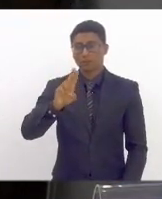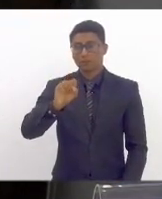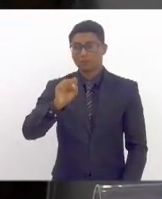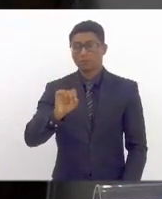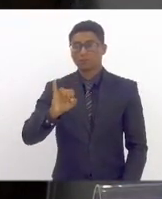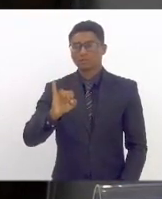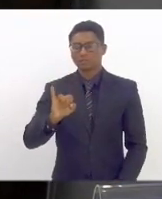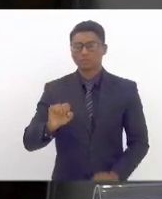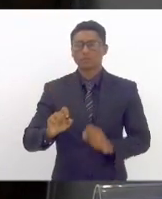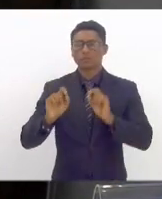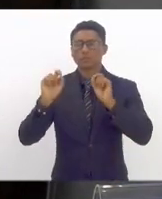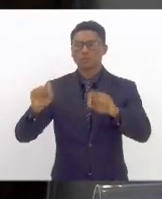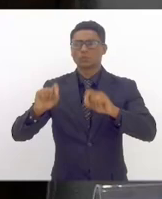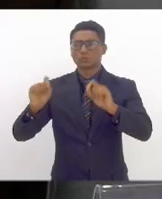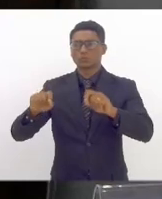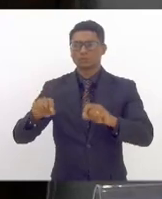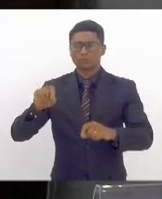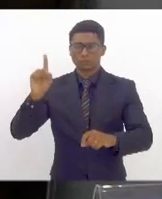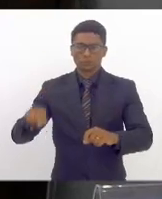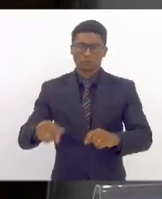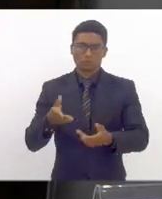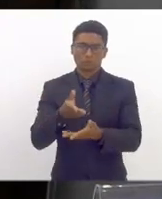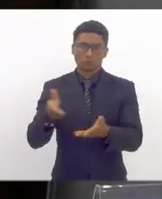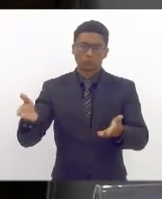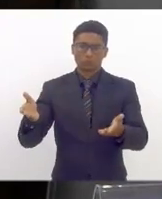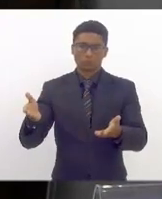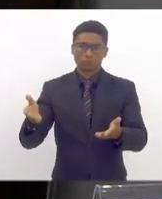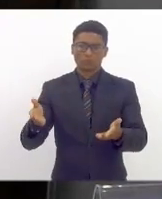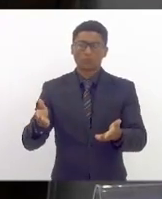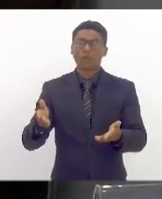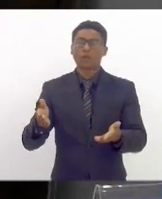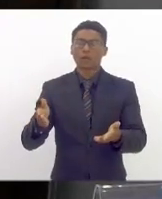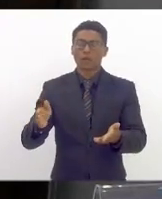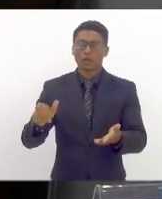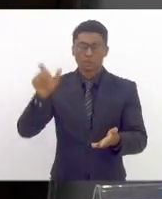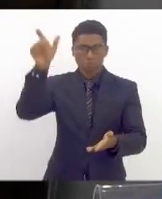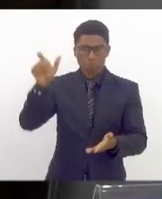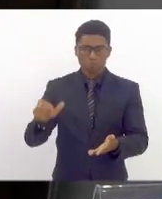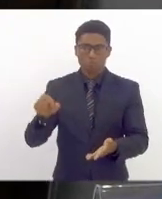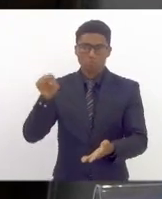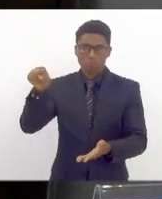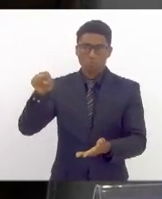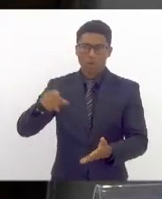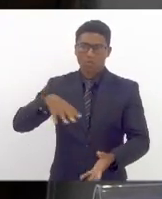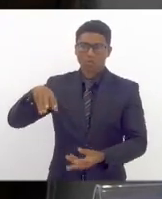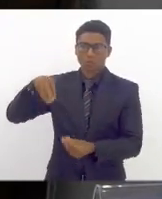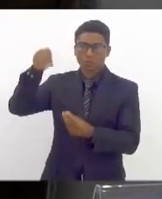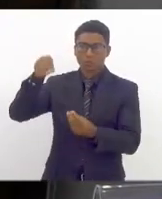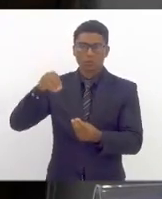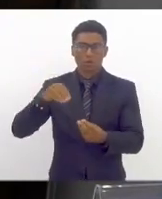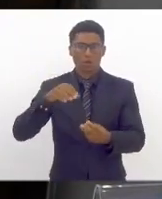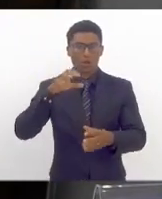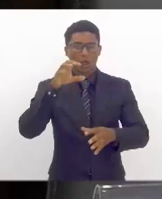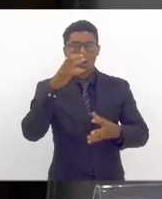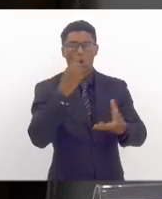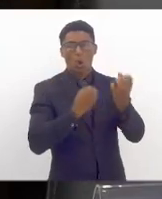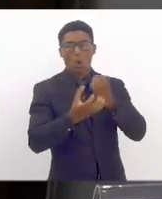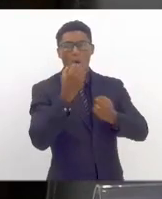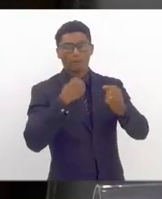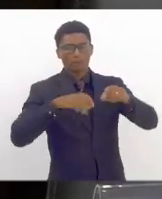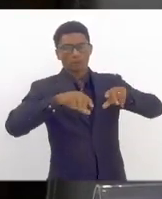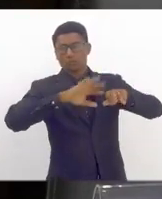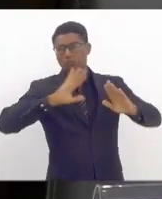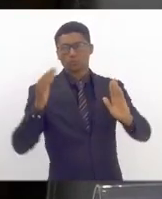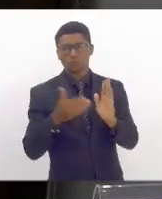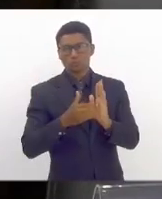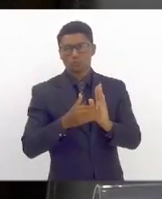é o uma entidade que nós temos que come tudo que vê pela frente e esse cidadão que a gente não fala o nome porque dá azar